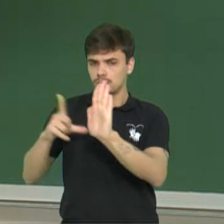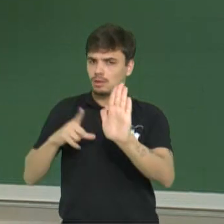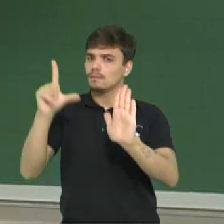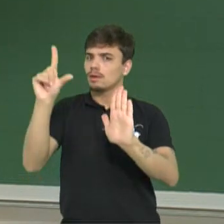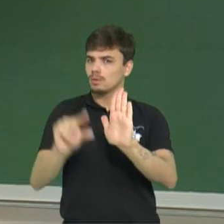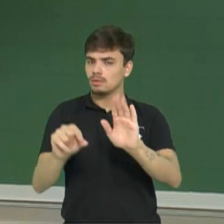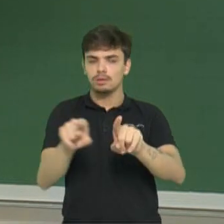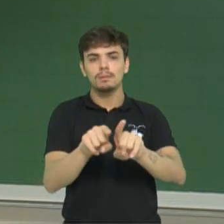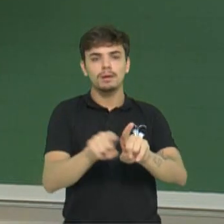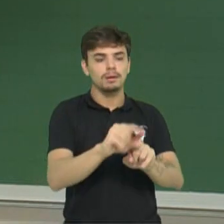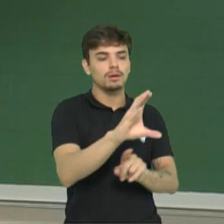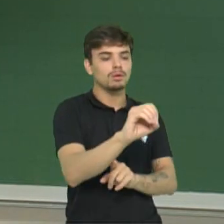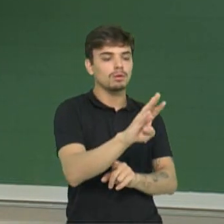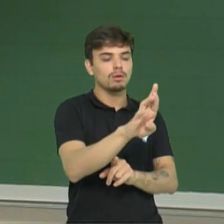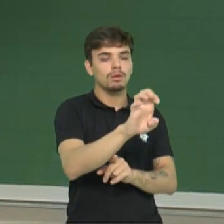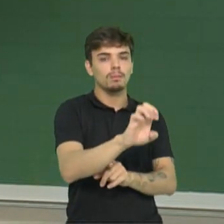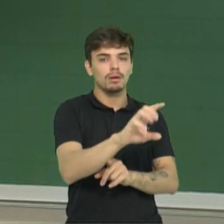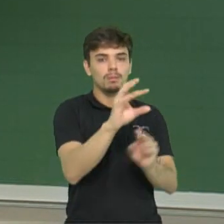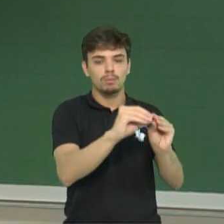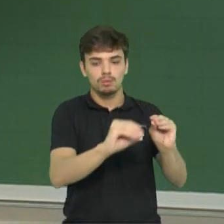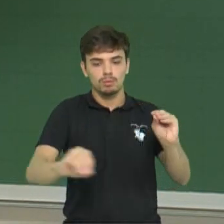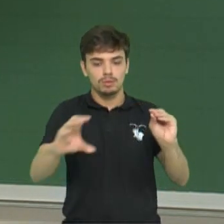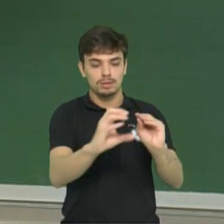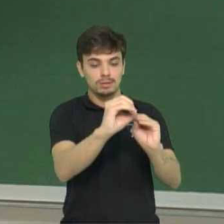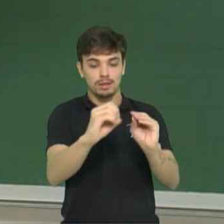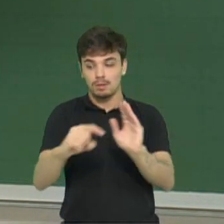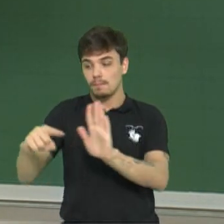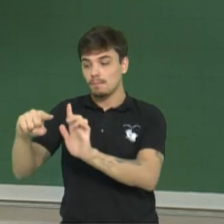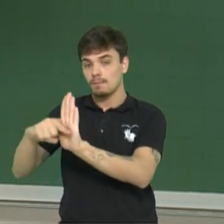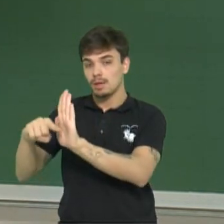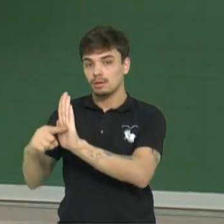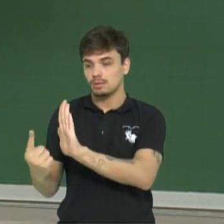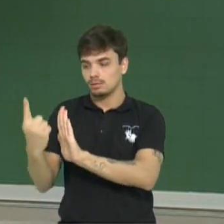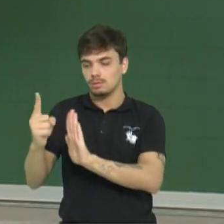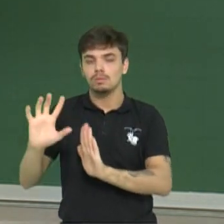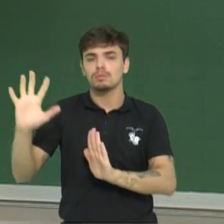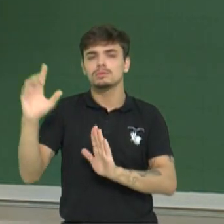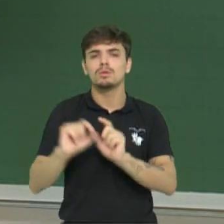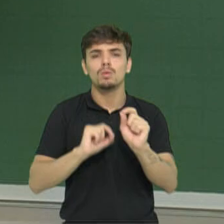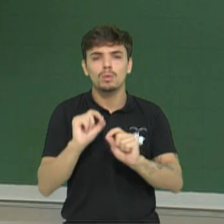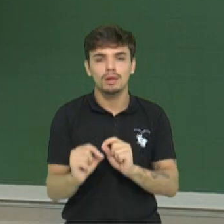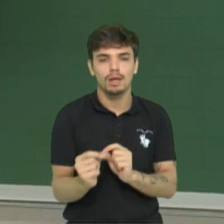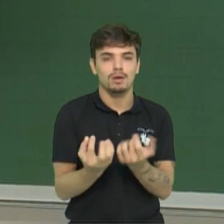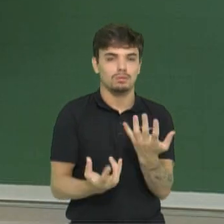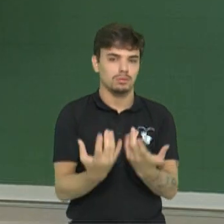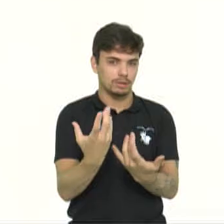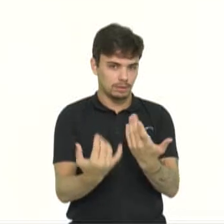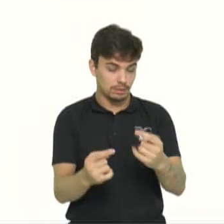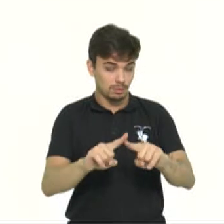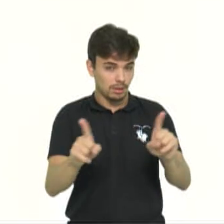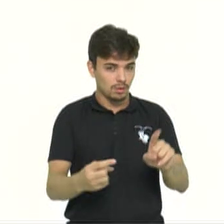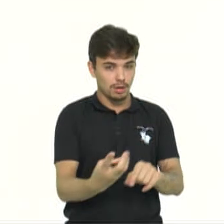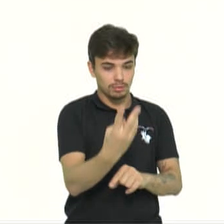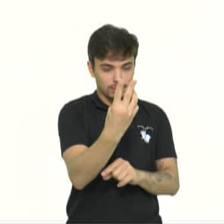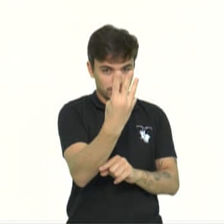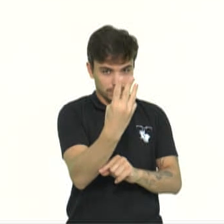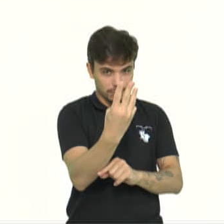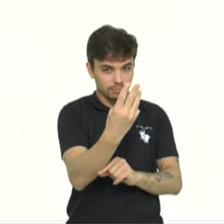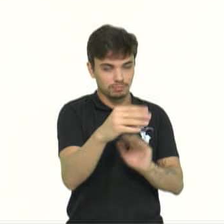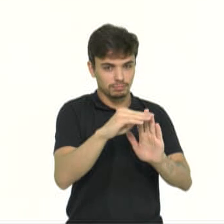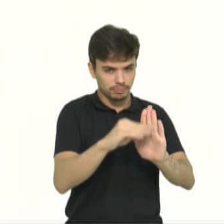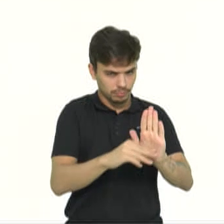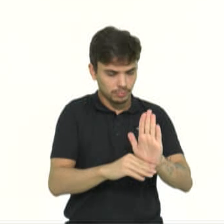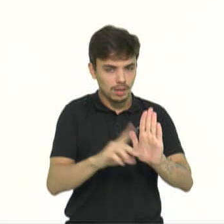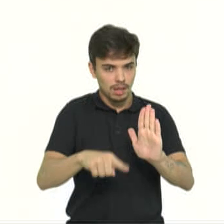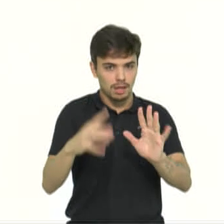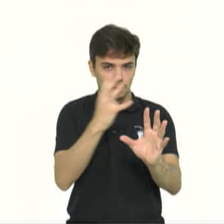redução. E o cobre saiu do zero e foi para mais 1, sofreu a oxidação. Agora a gente vai fazer o terceiro passo aqui, que é